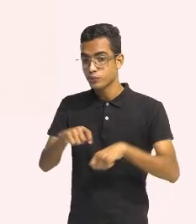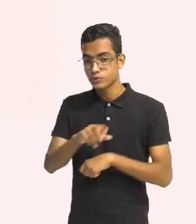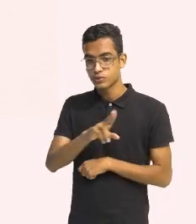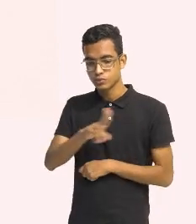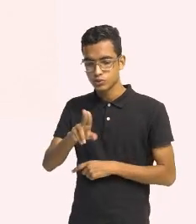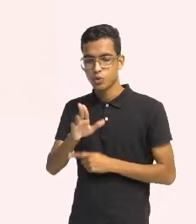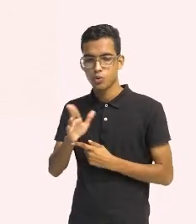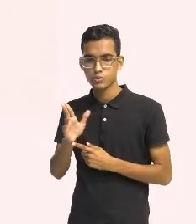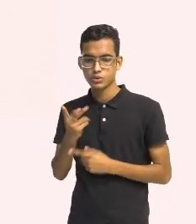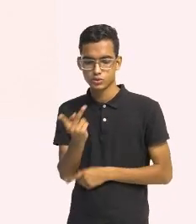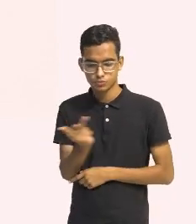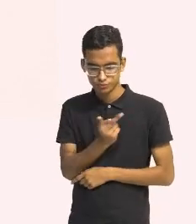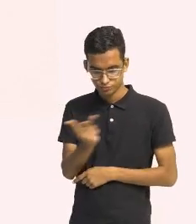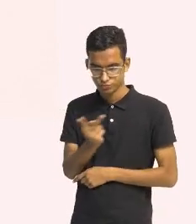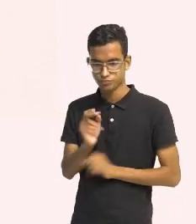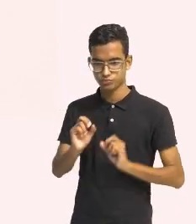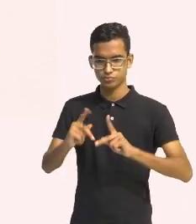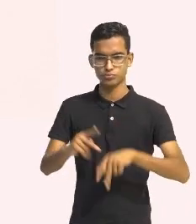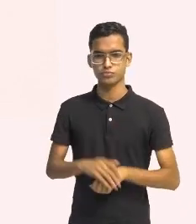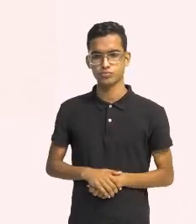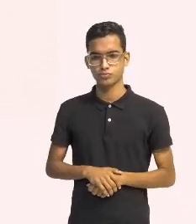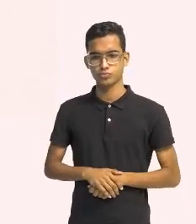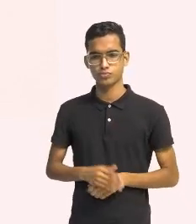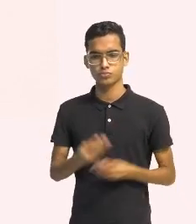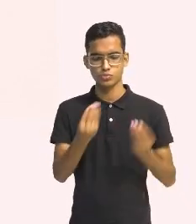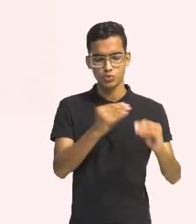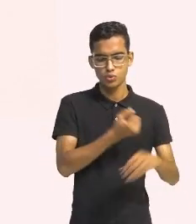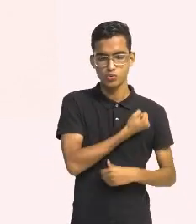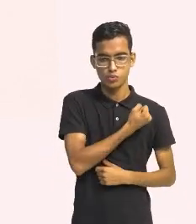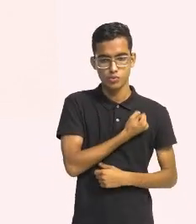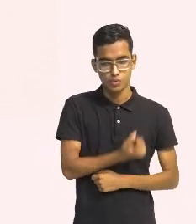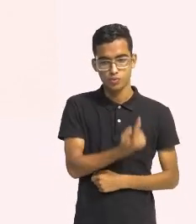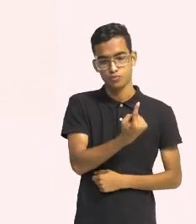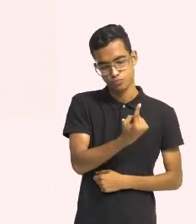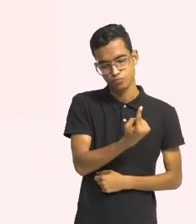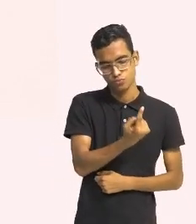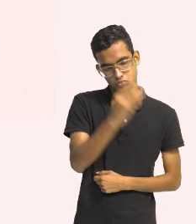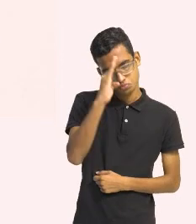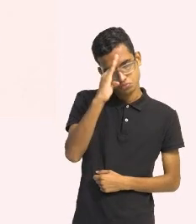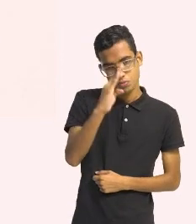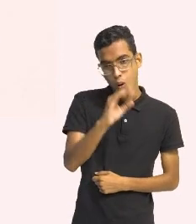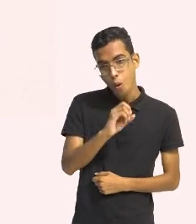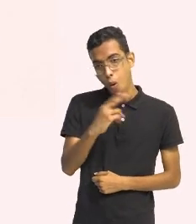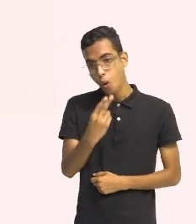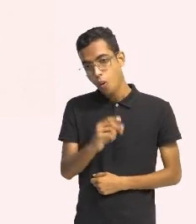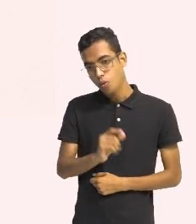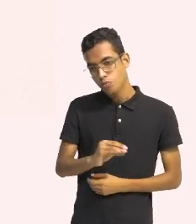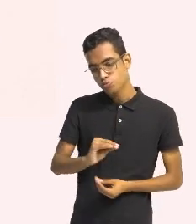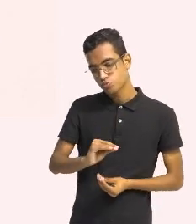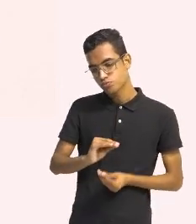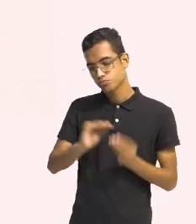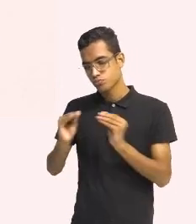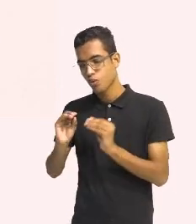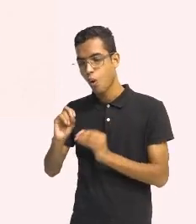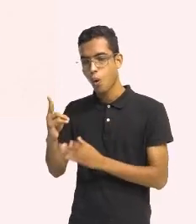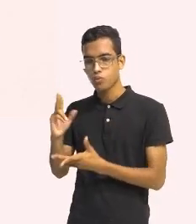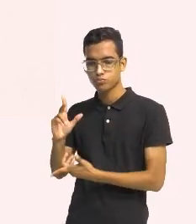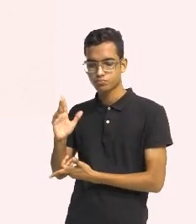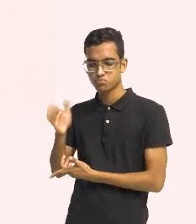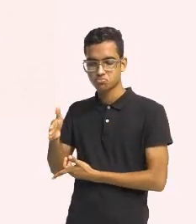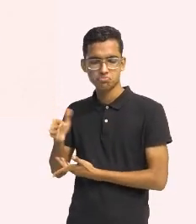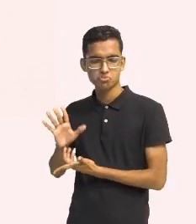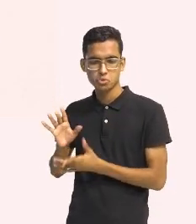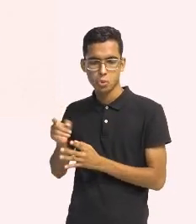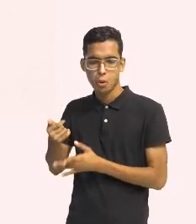duas maneiras, tá? Colocando o número 1 na frente da cadeia principal ou colocando o número 1 no meio dessa